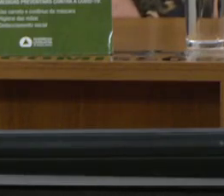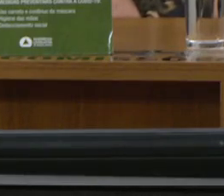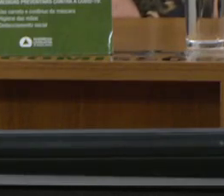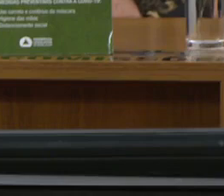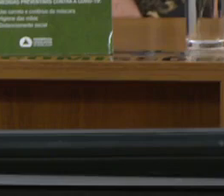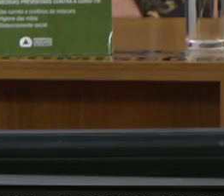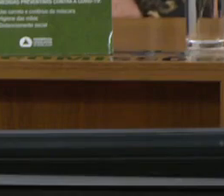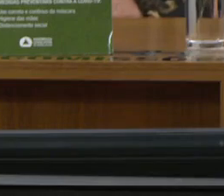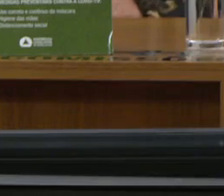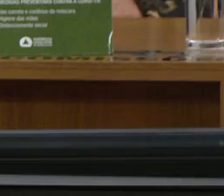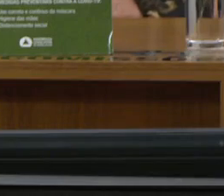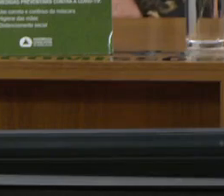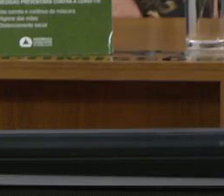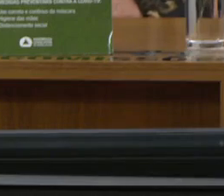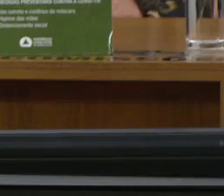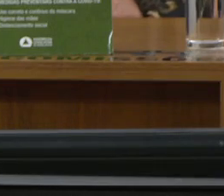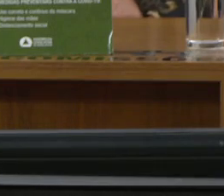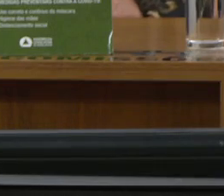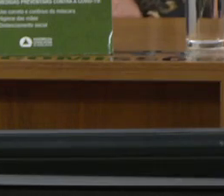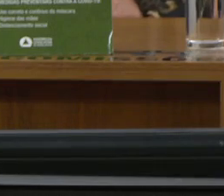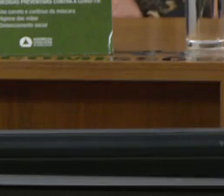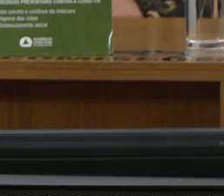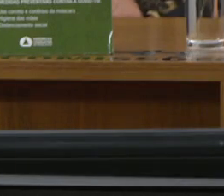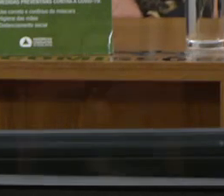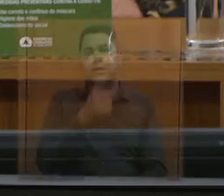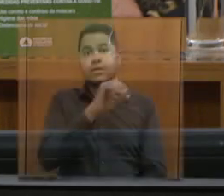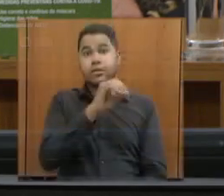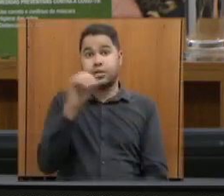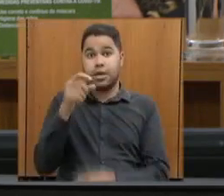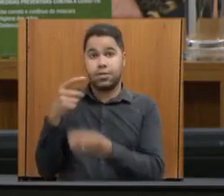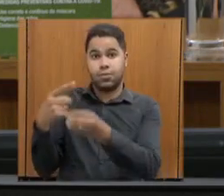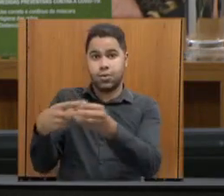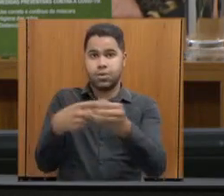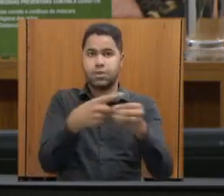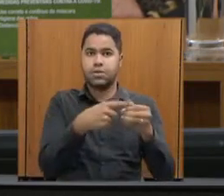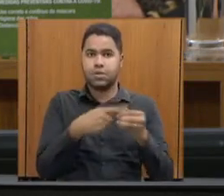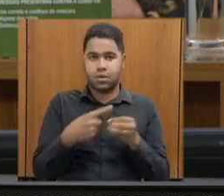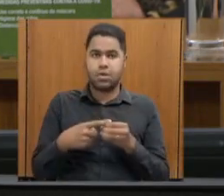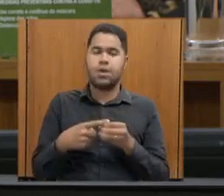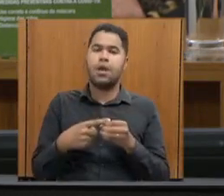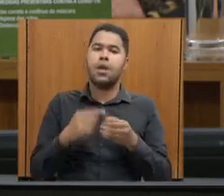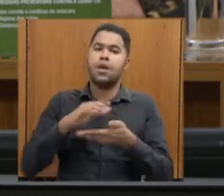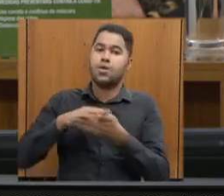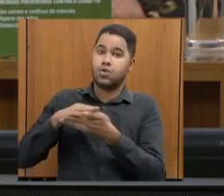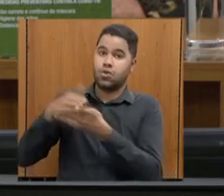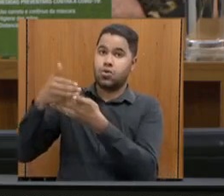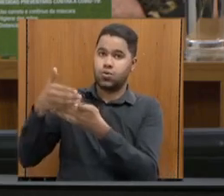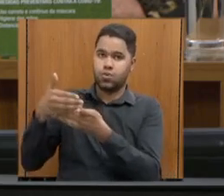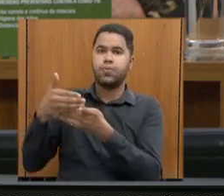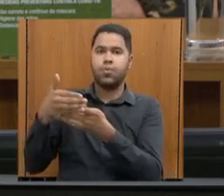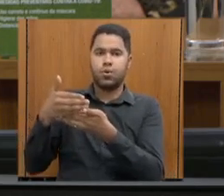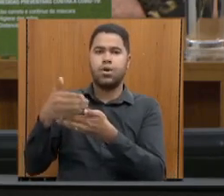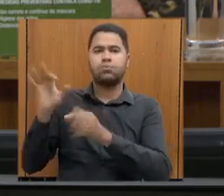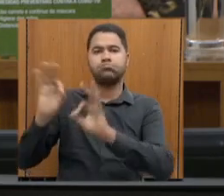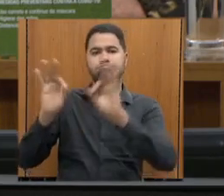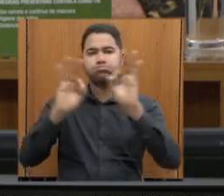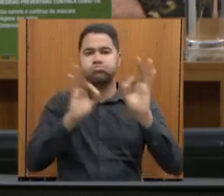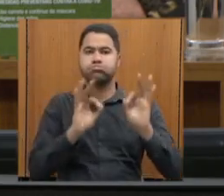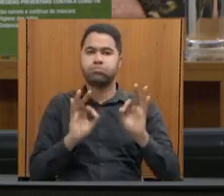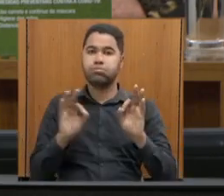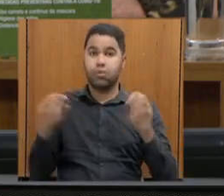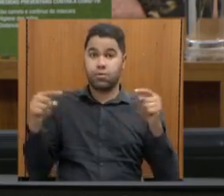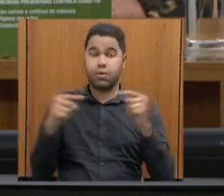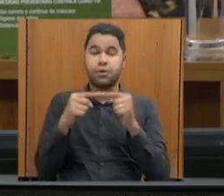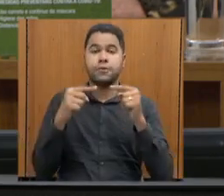o edital que contemplou a inicialmente 100 municípios são notebooks customizados para o